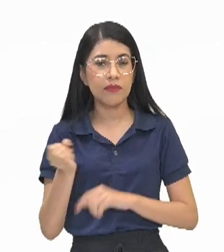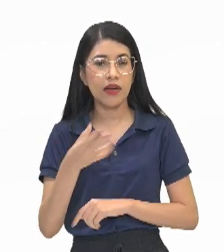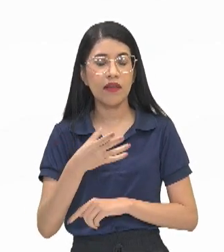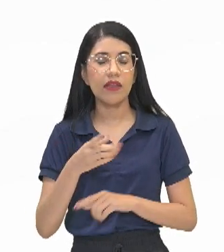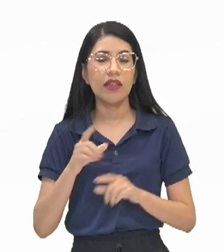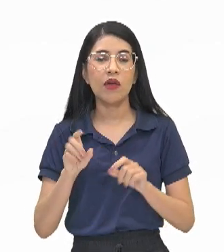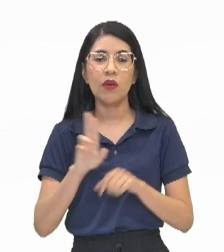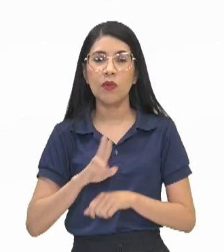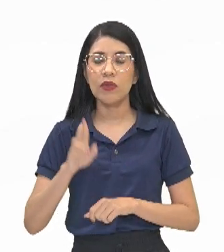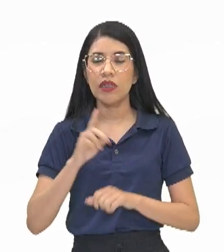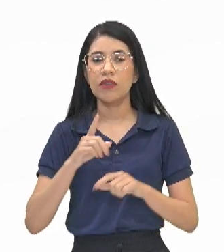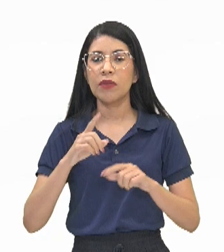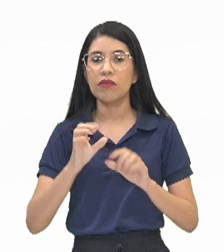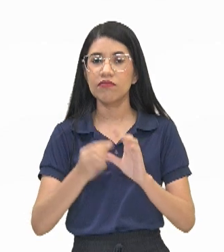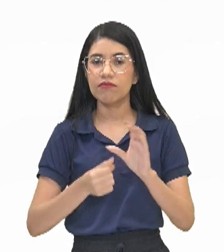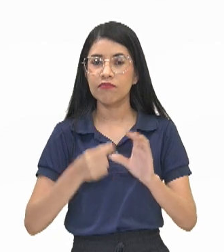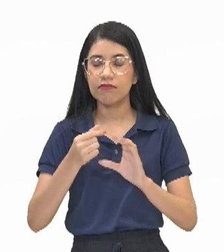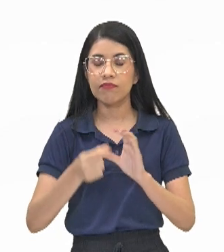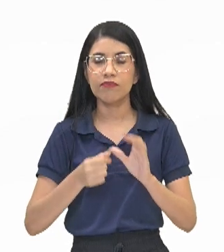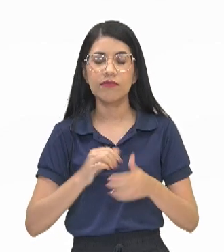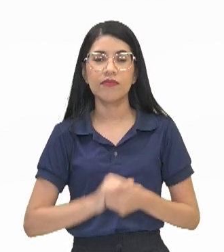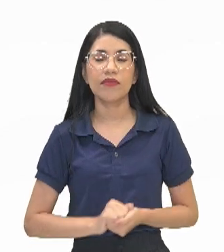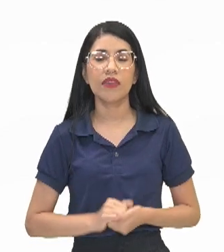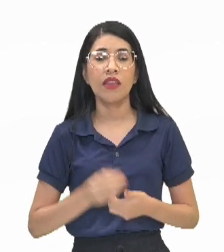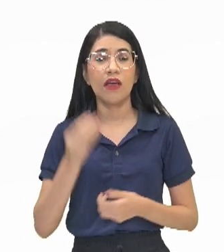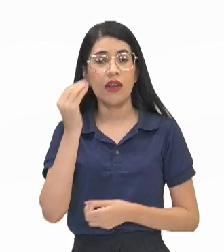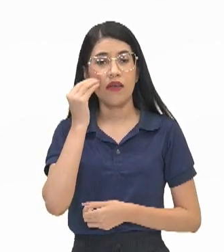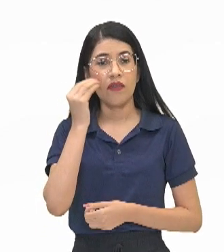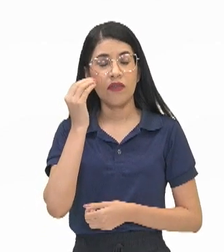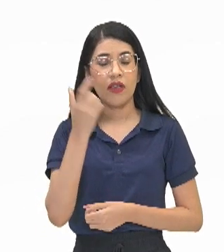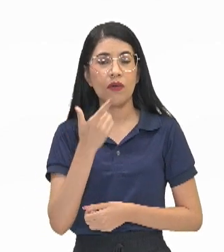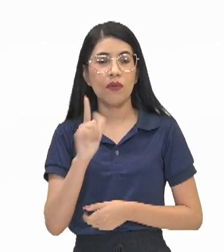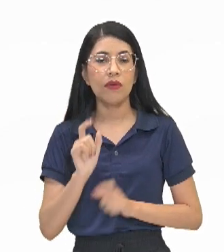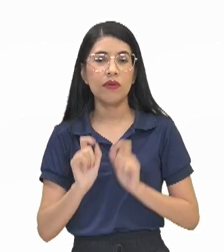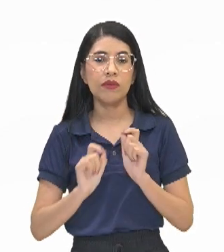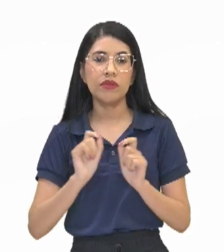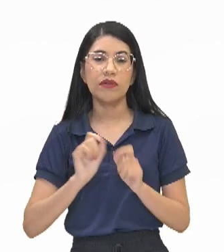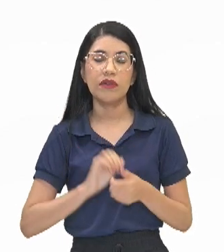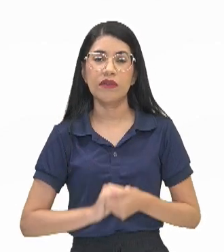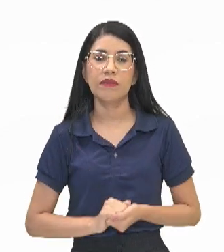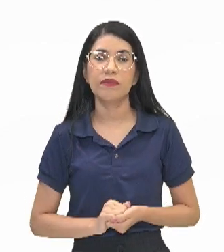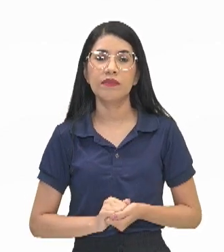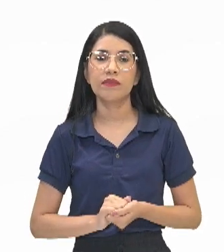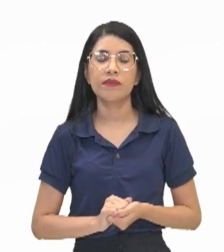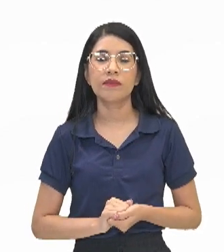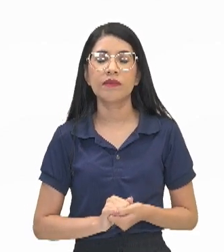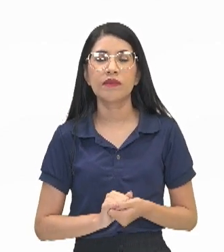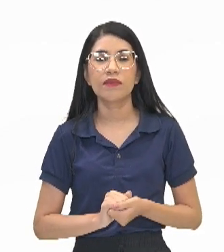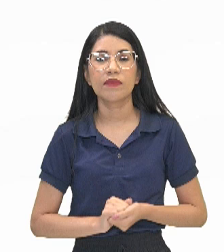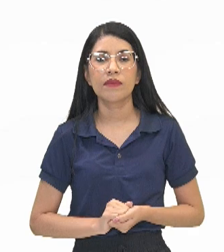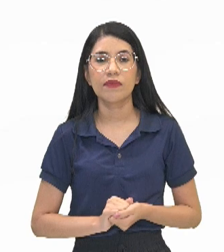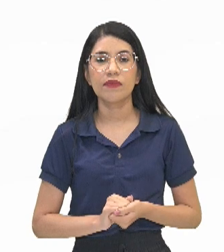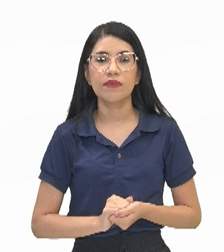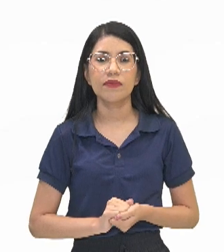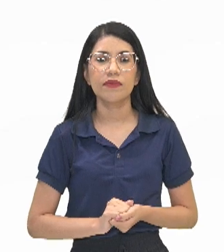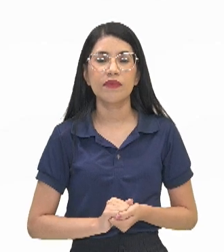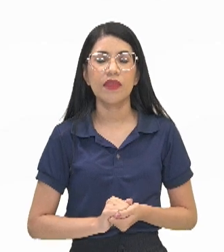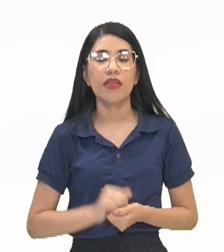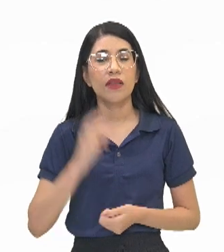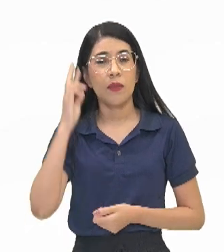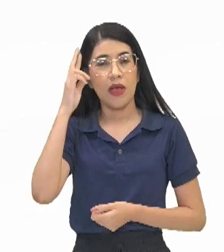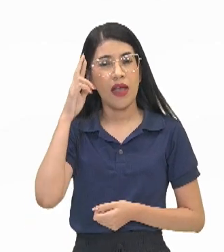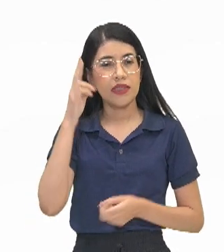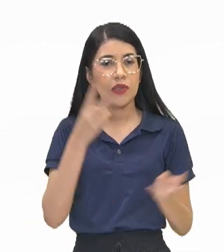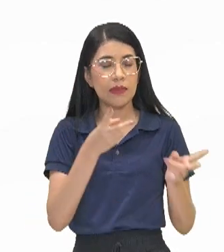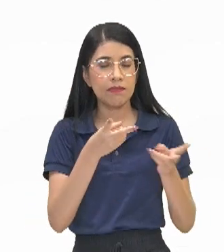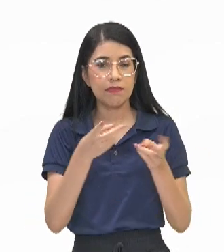capitalismo. Então vamos acompanhar agora comigo aqui esse outro ponto. Então a razão ela vai